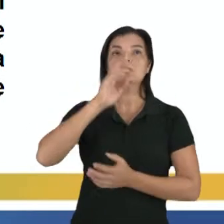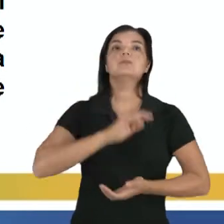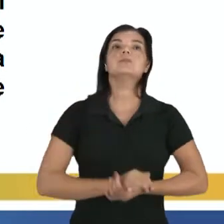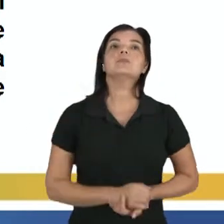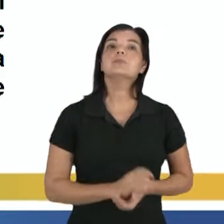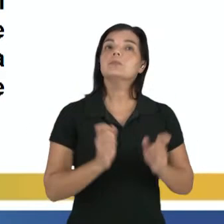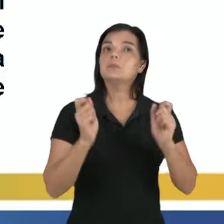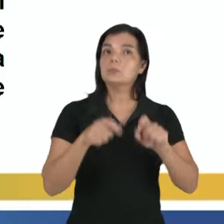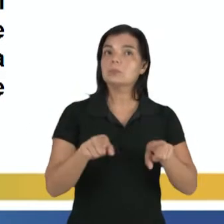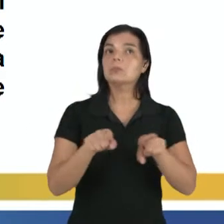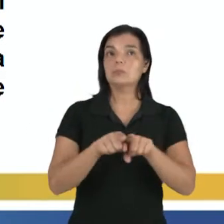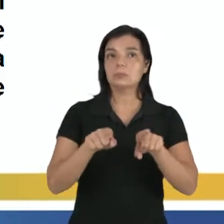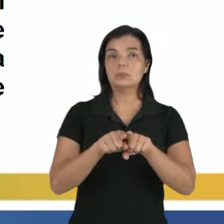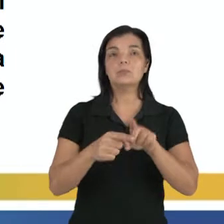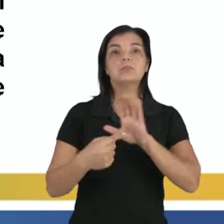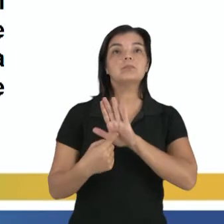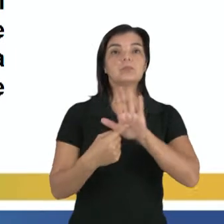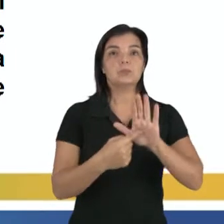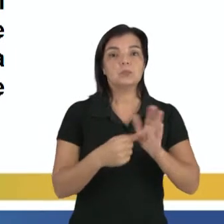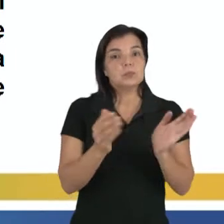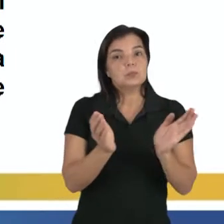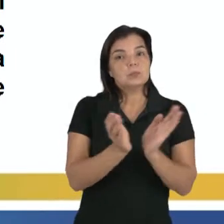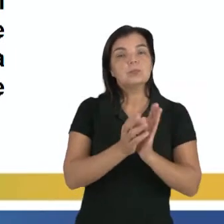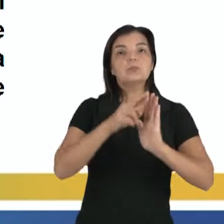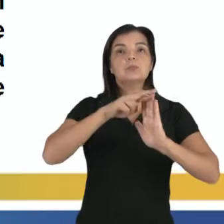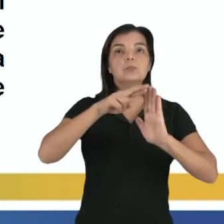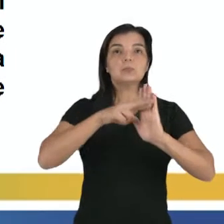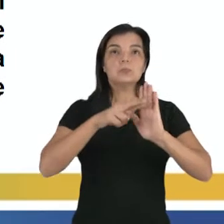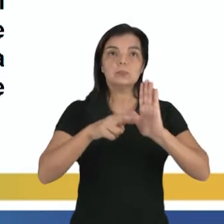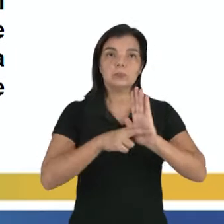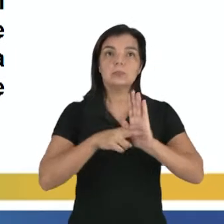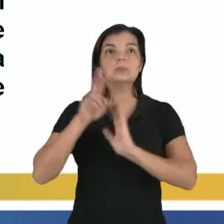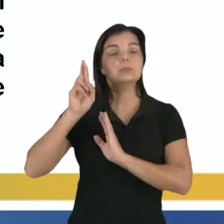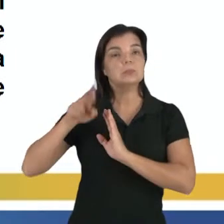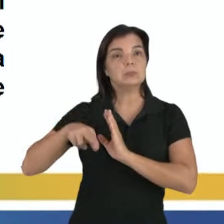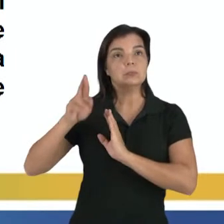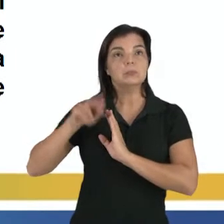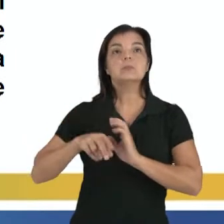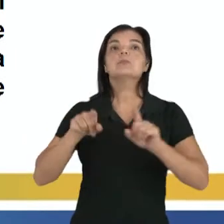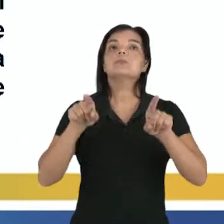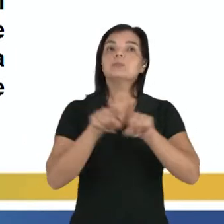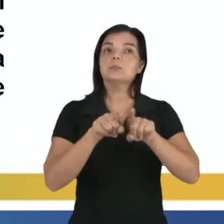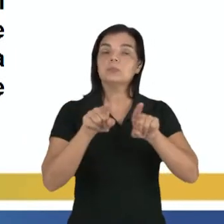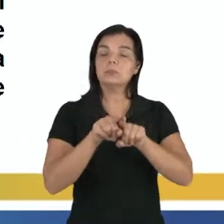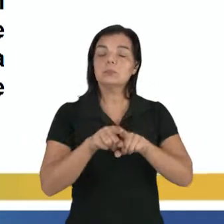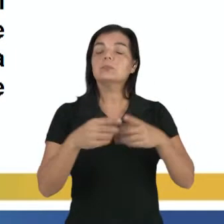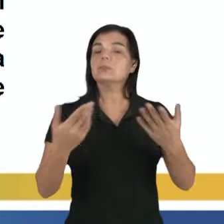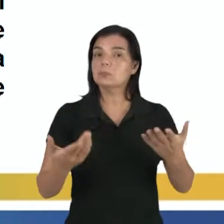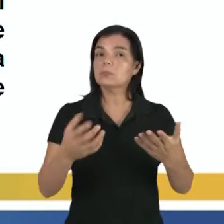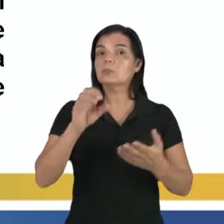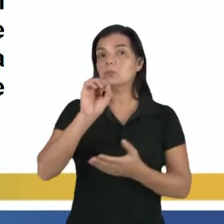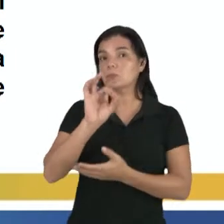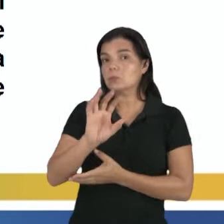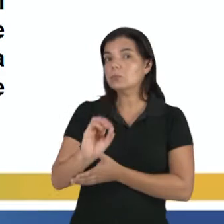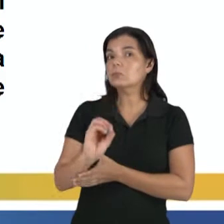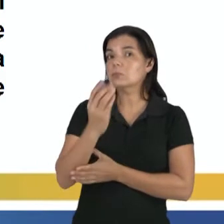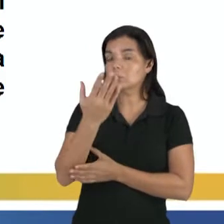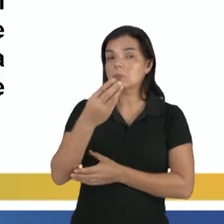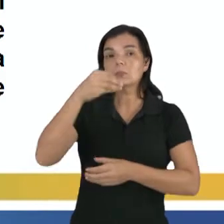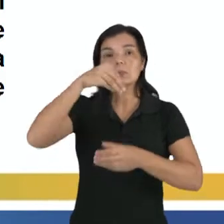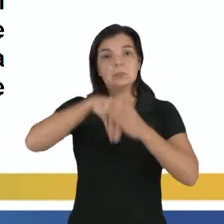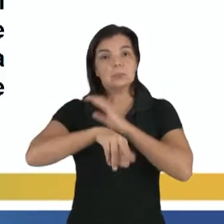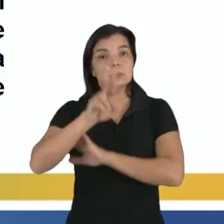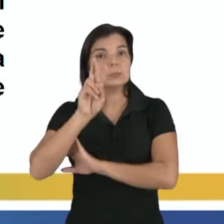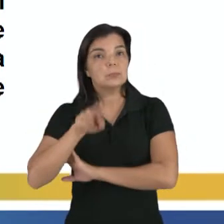palavra lógica pode ser denotada tanto um conjunto de regras racionais, porque ela só vai acontecer dentro da